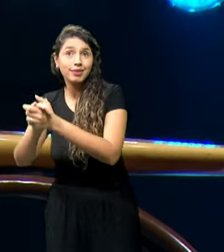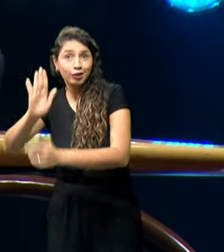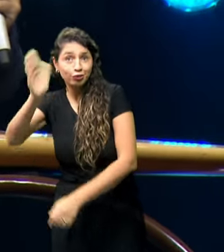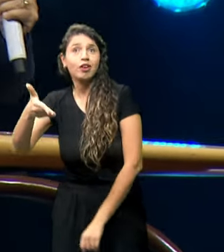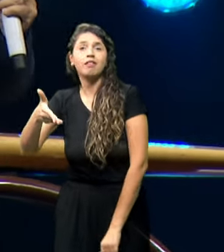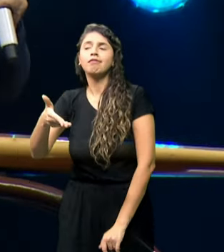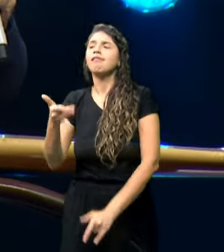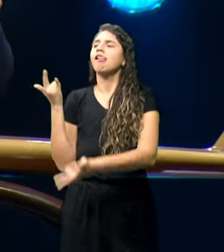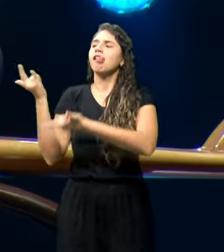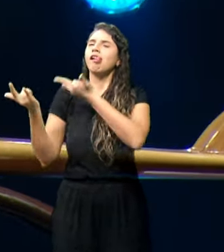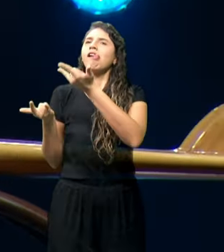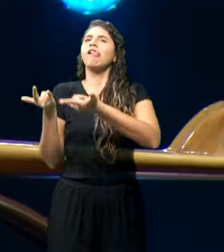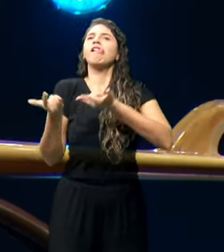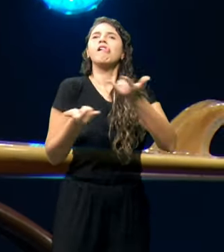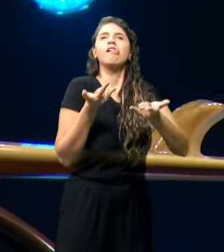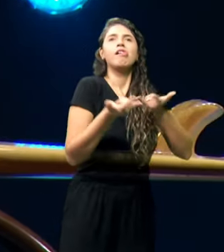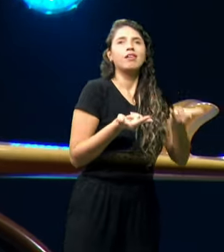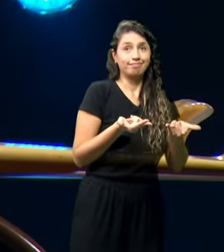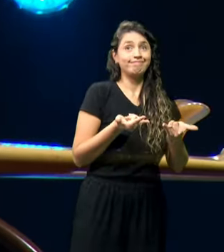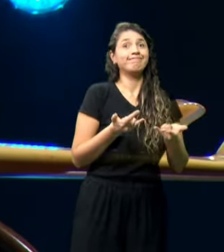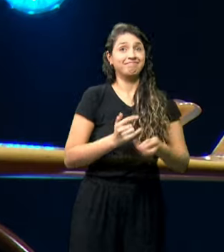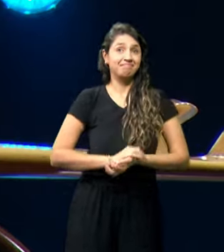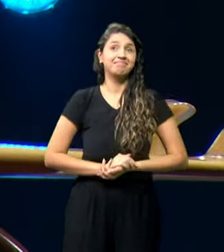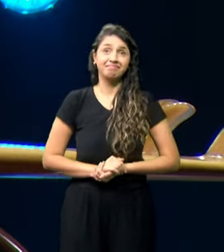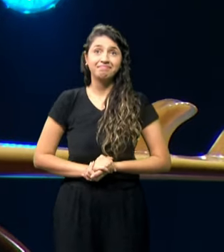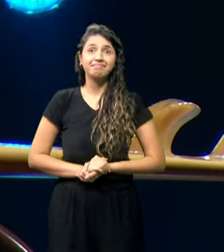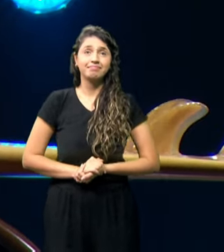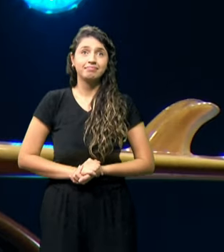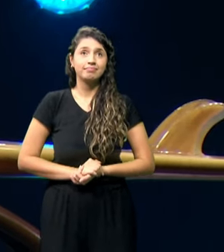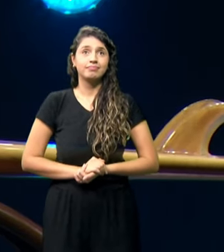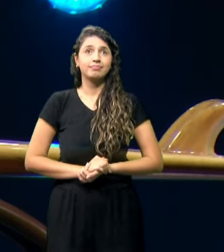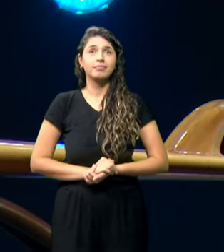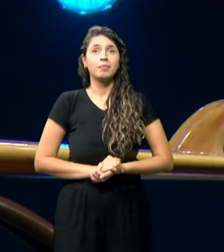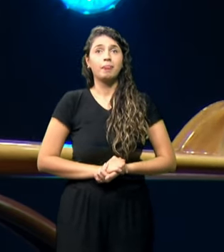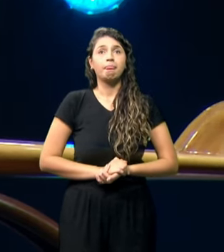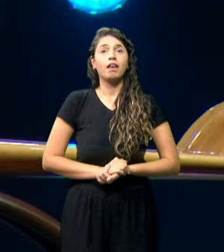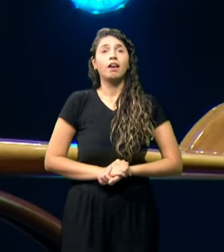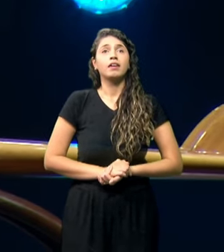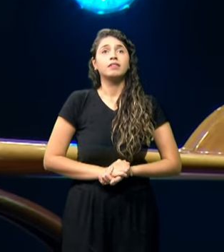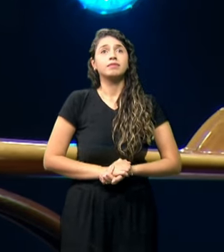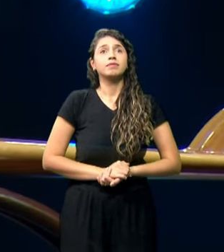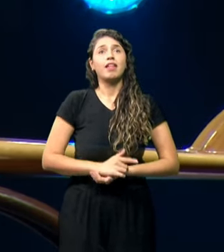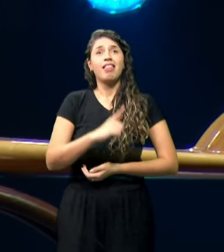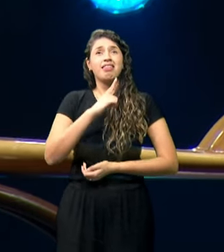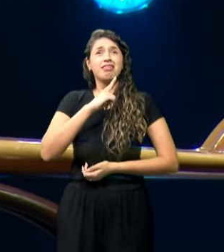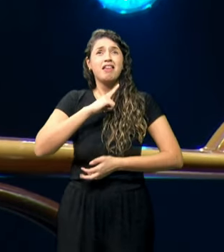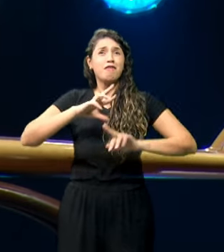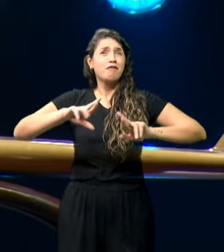Hã? O cemitério está cheio de nego que morreu por relacionamento com quem não podia.